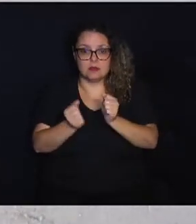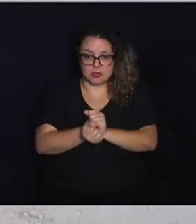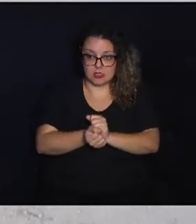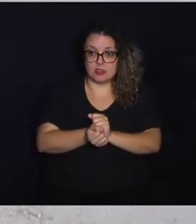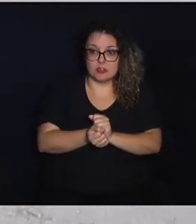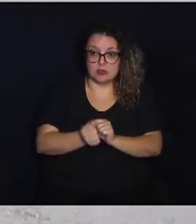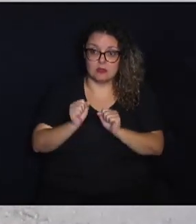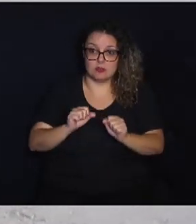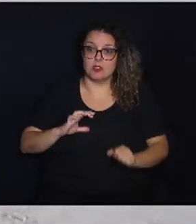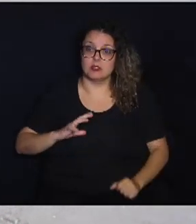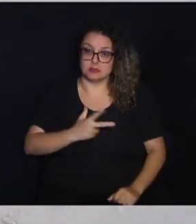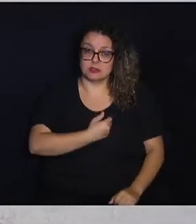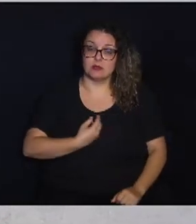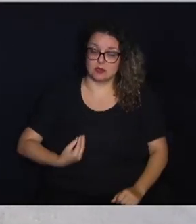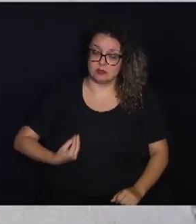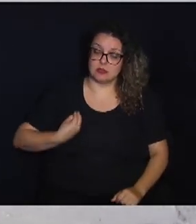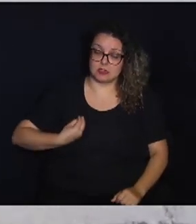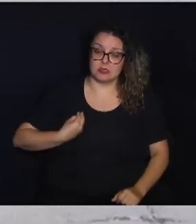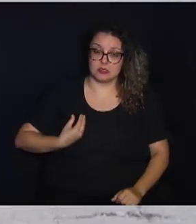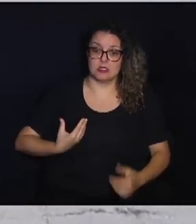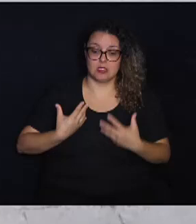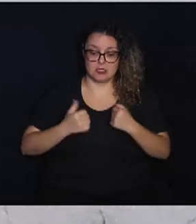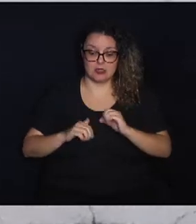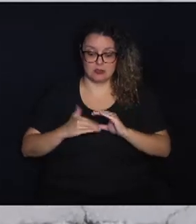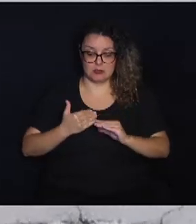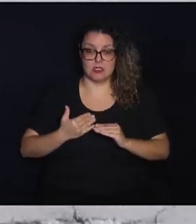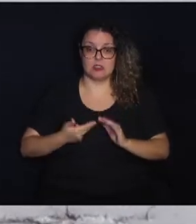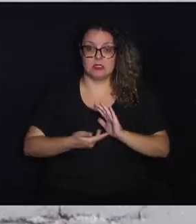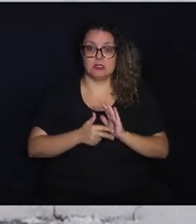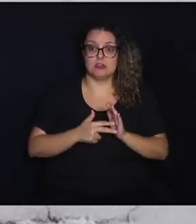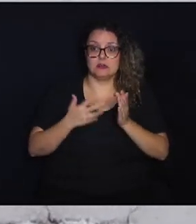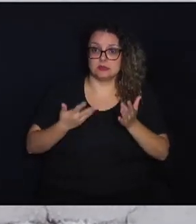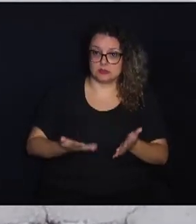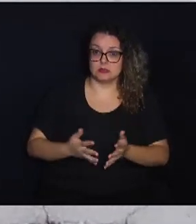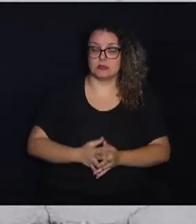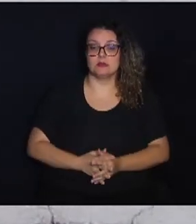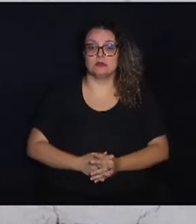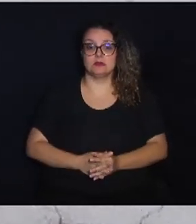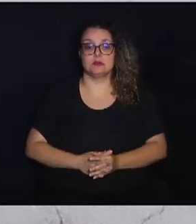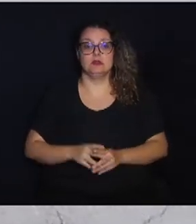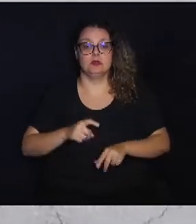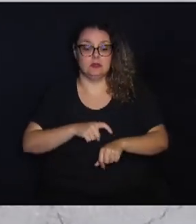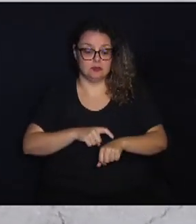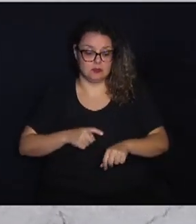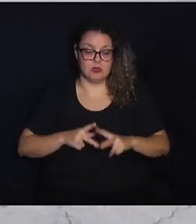pode salvar vidas. Você recebeu uma mensagem nesse sentido, aquele